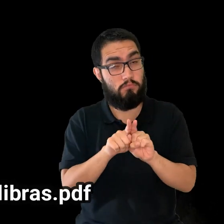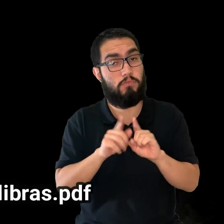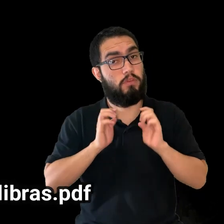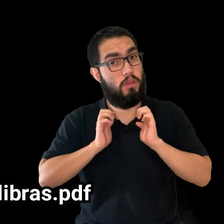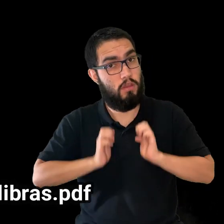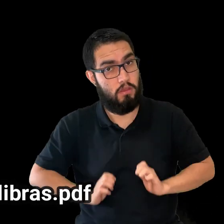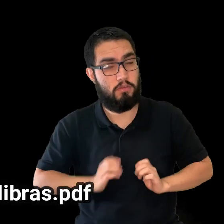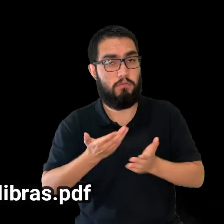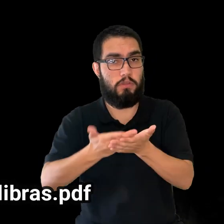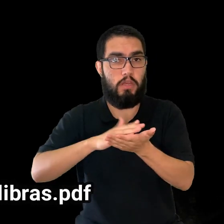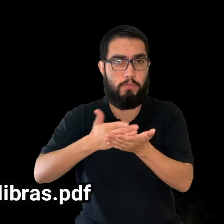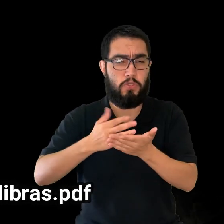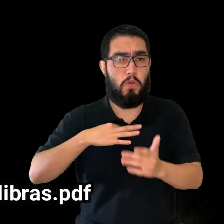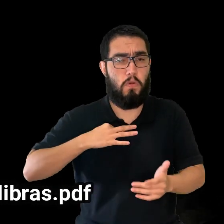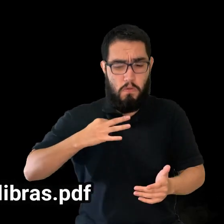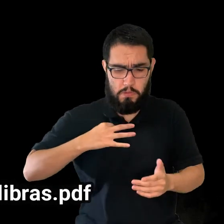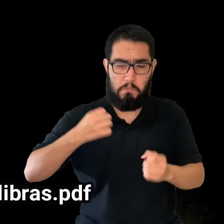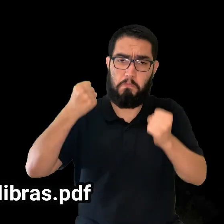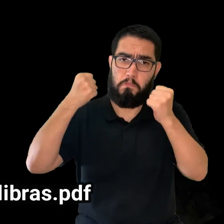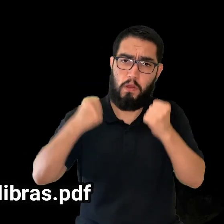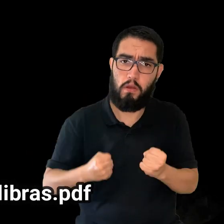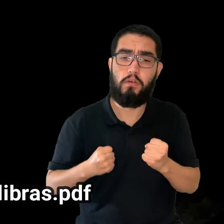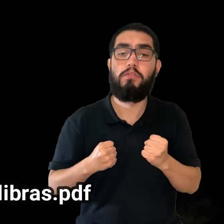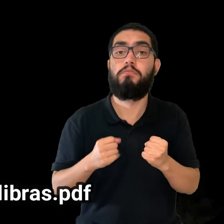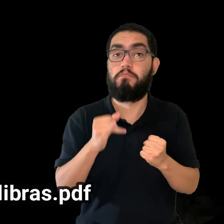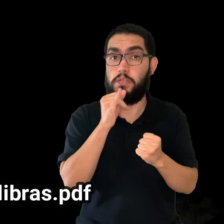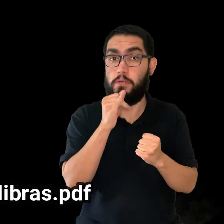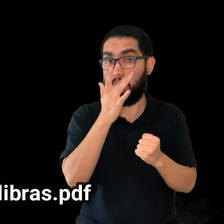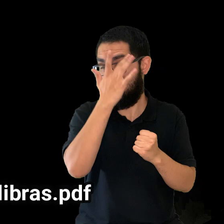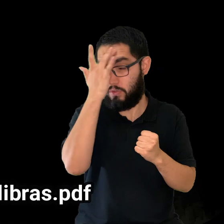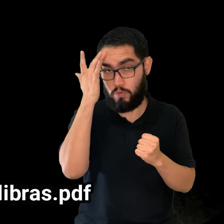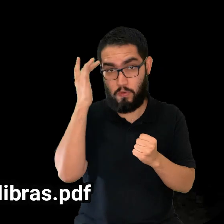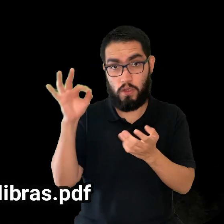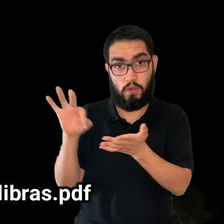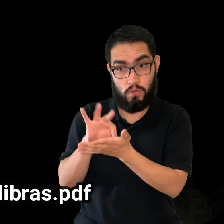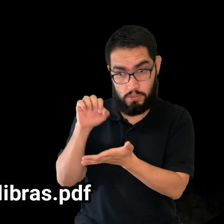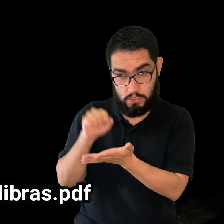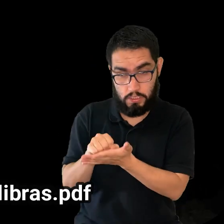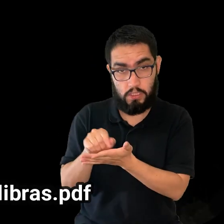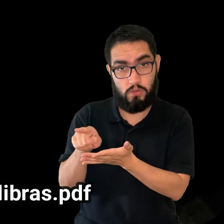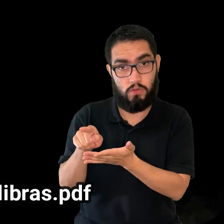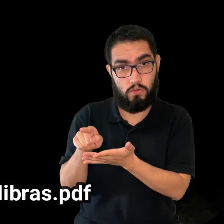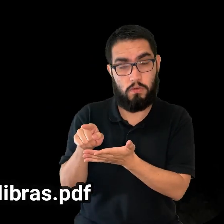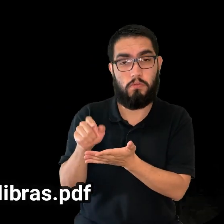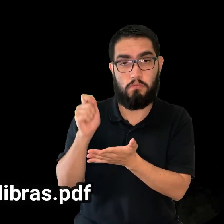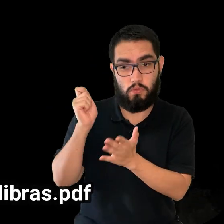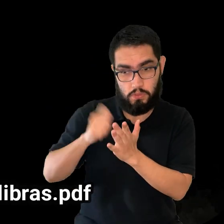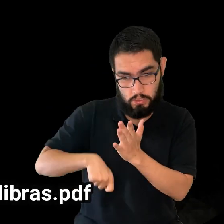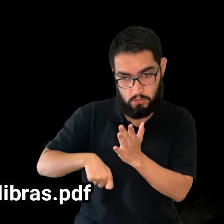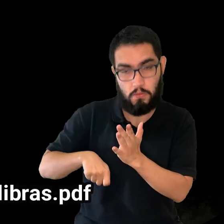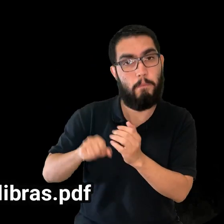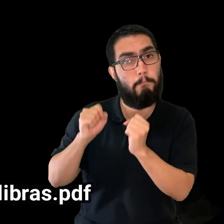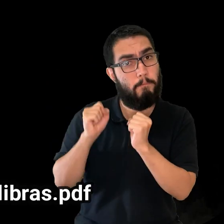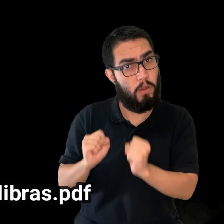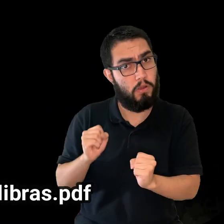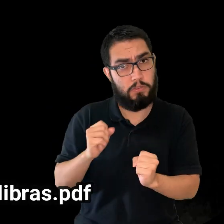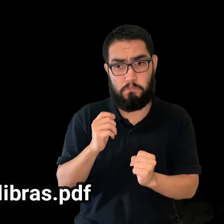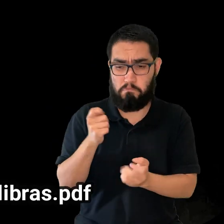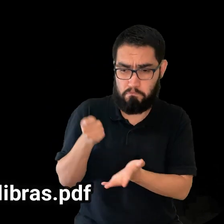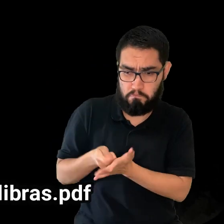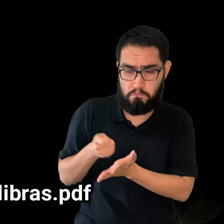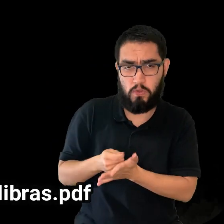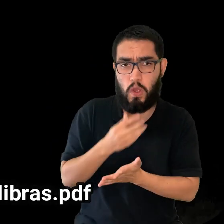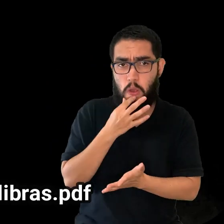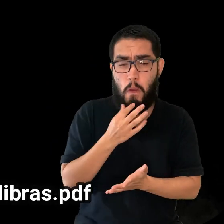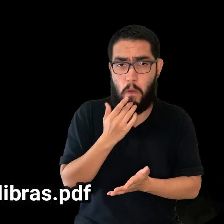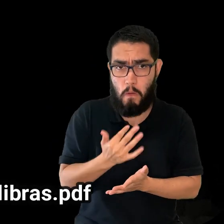do intérprete. E a questão da roupa pode sim, a pessoa que está te contratando, ela pode exigir a cor de uma roupa sim,